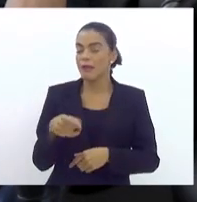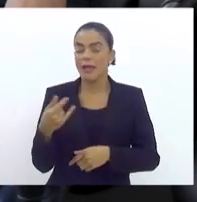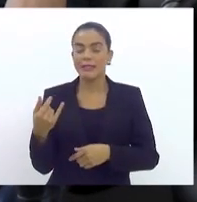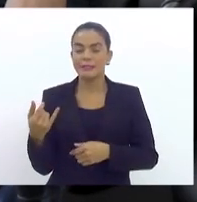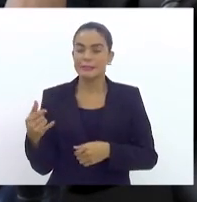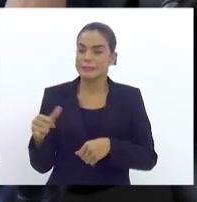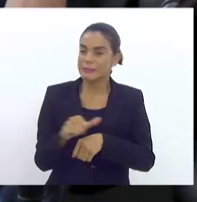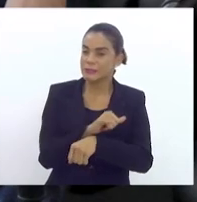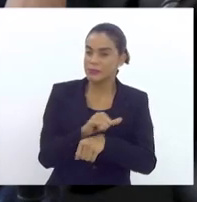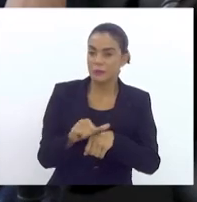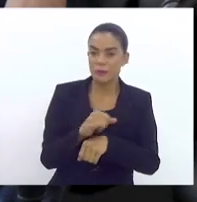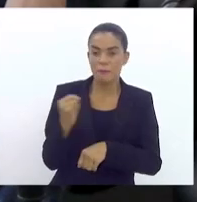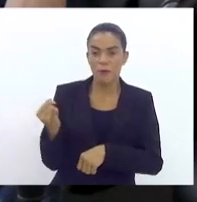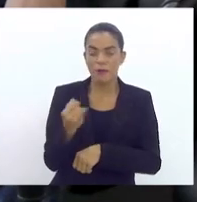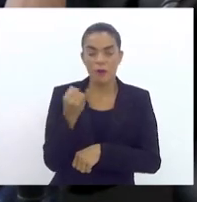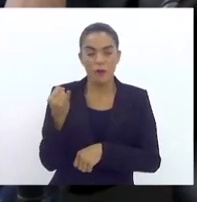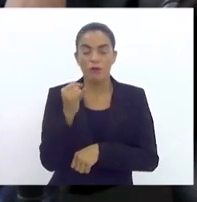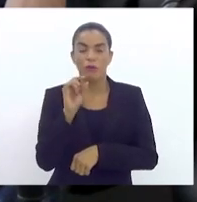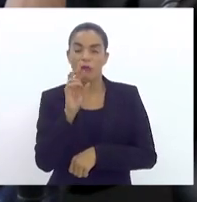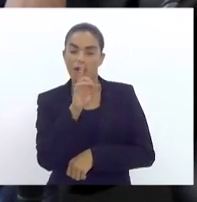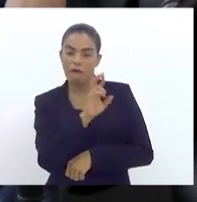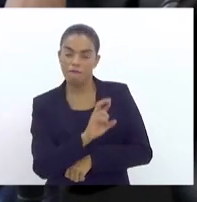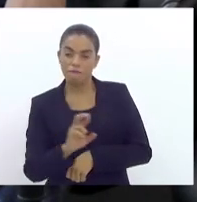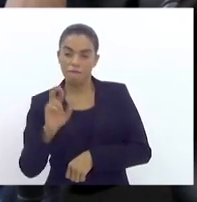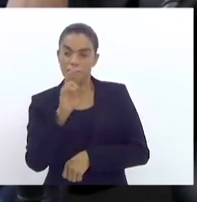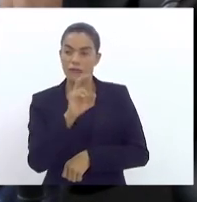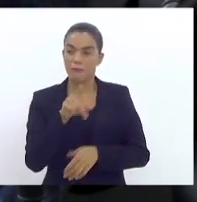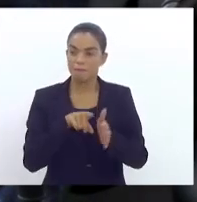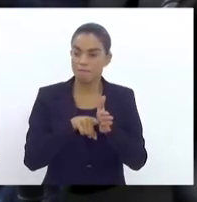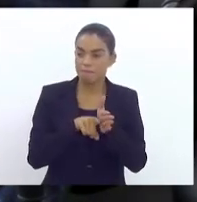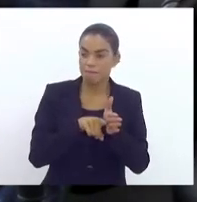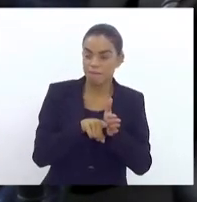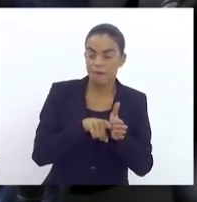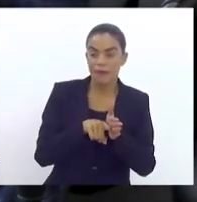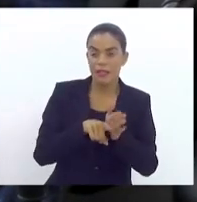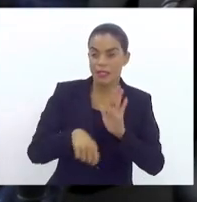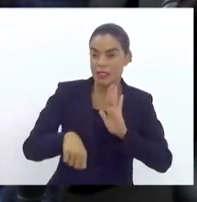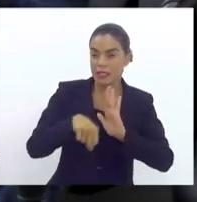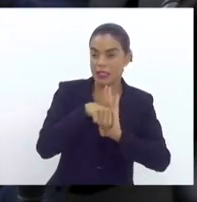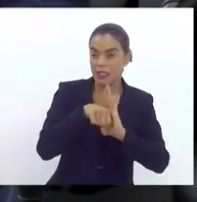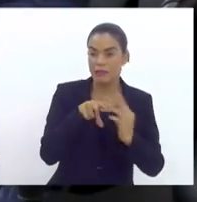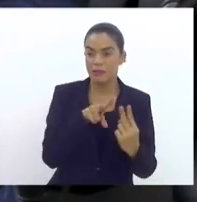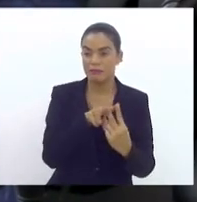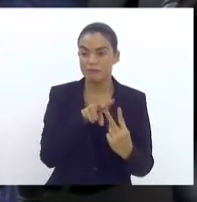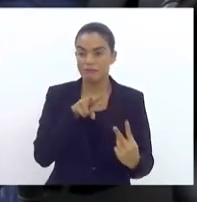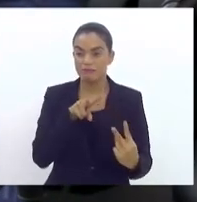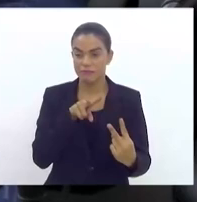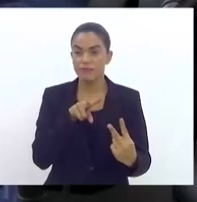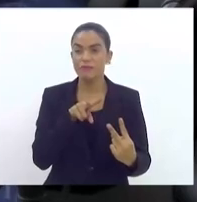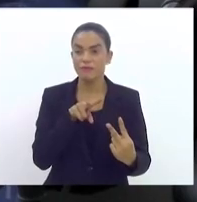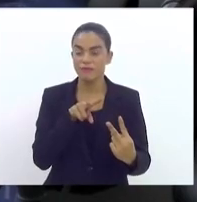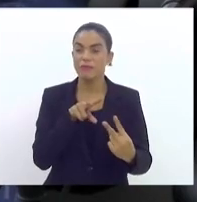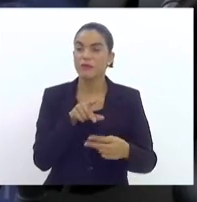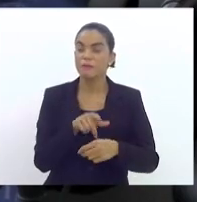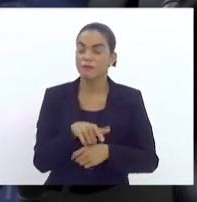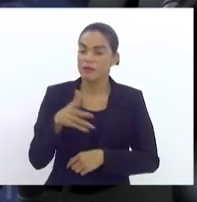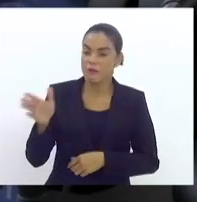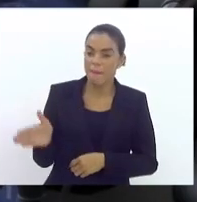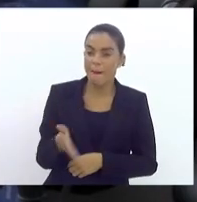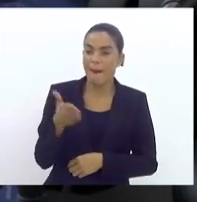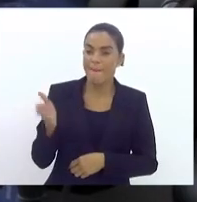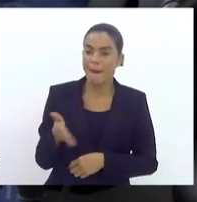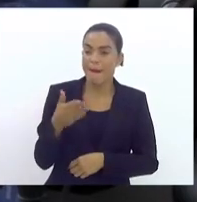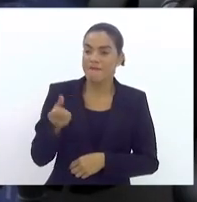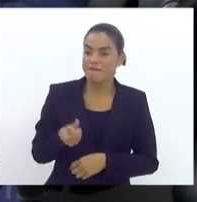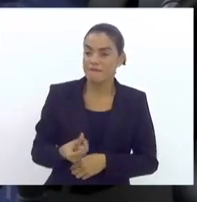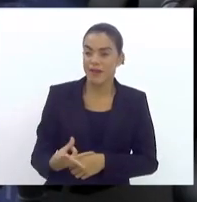de apuração de investigação de um crime cibernético que vem acontecendo correndo com muita frequência